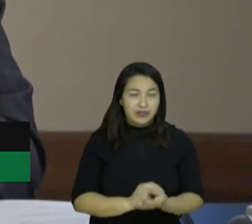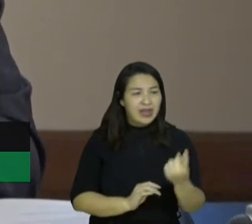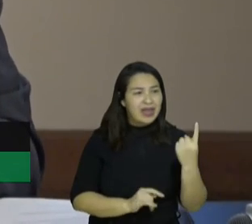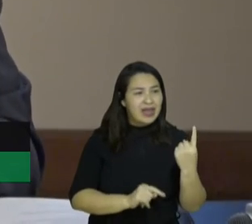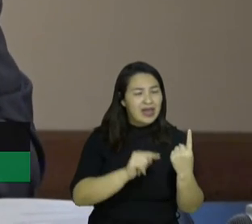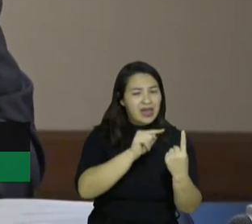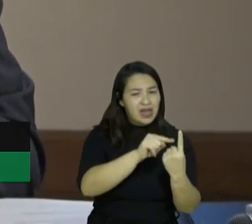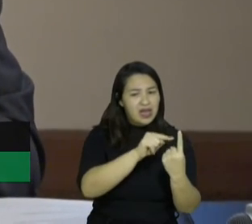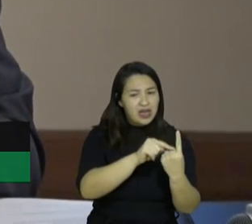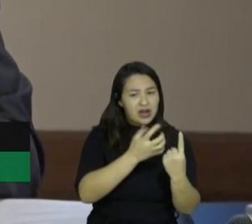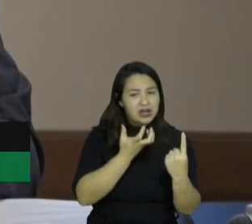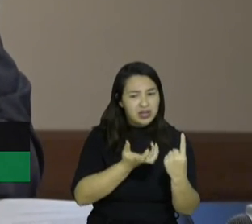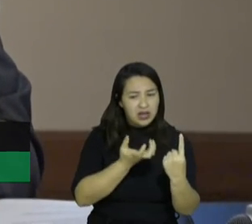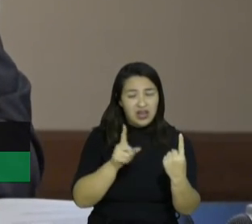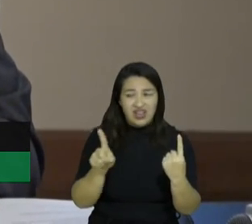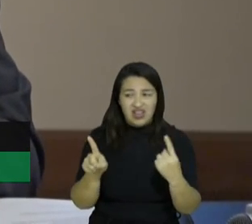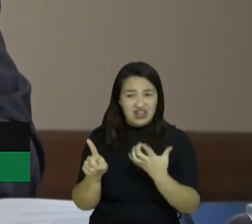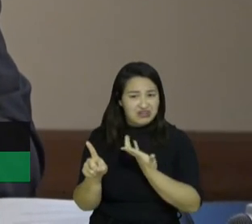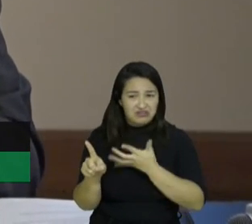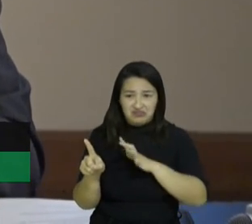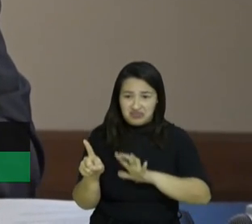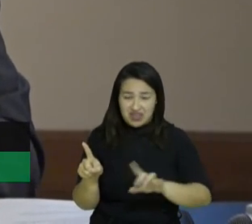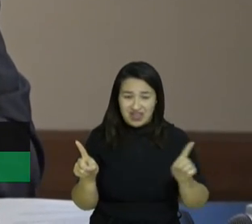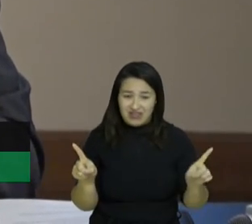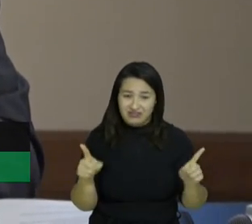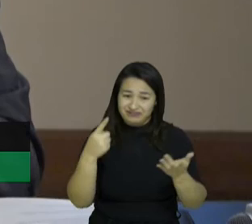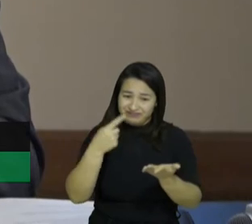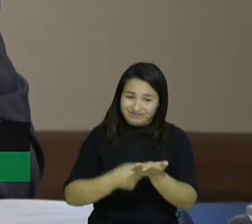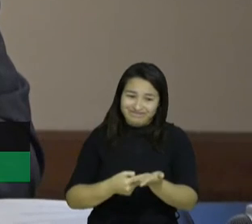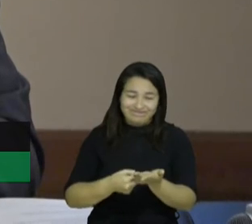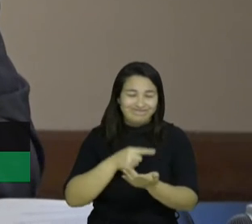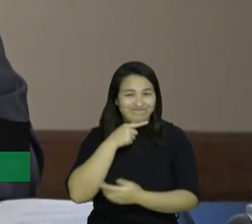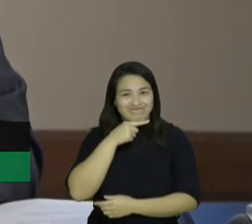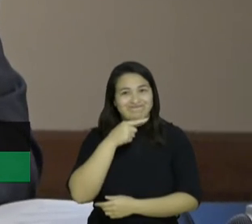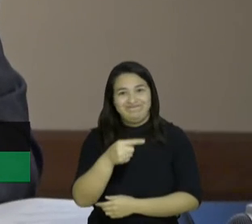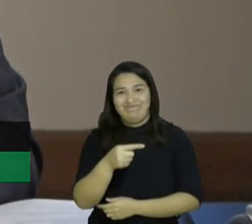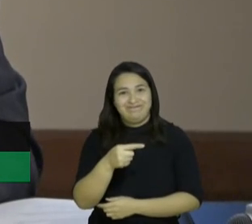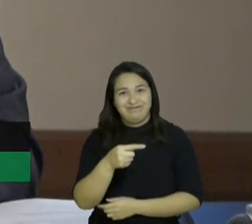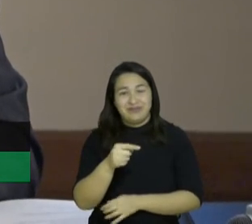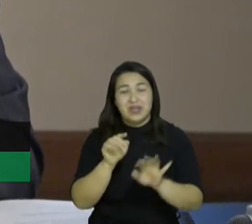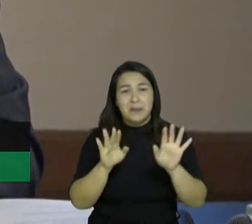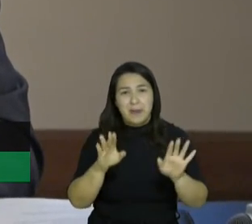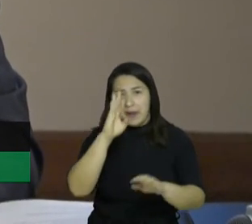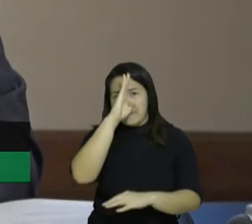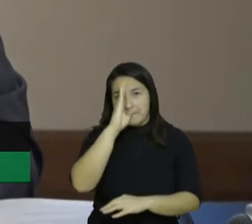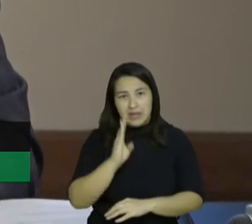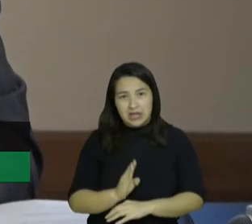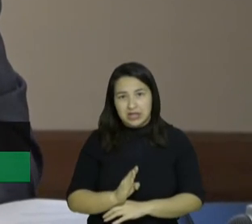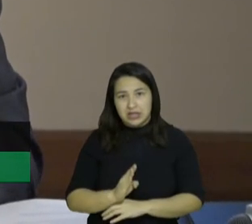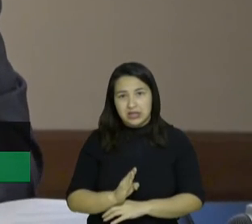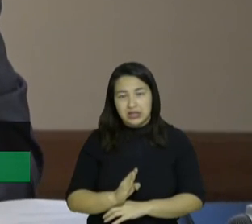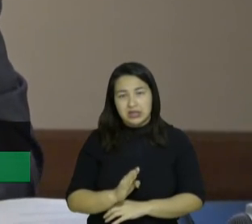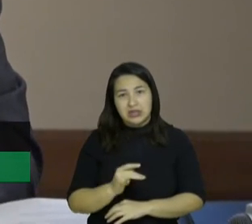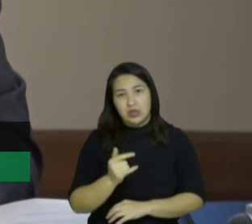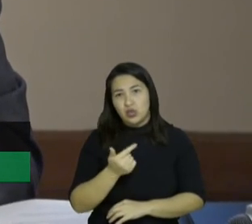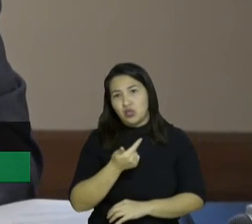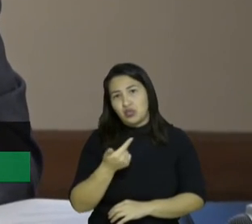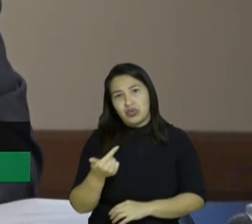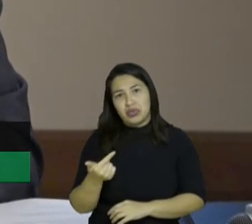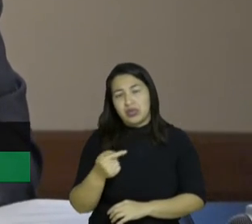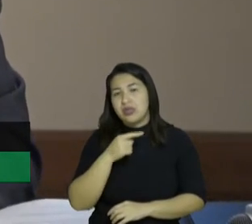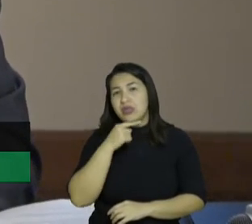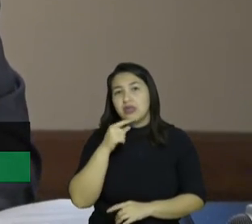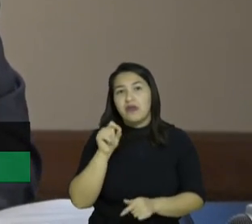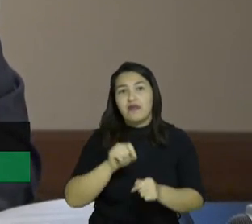não não vai chegar no negócio mas eu acho que o Brasil não chega nessa posição de efetivamente fazer